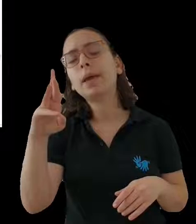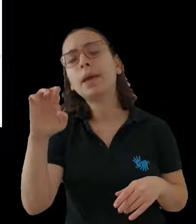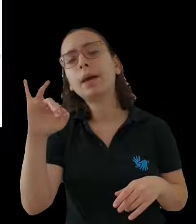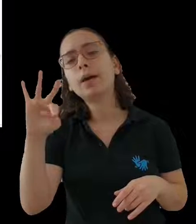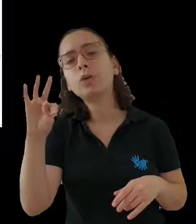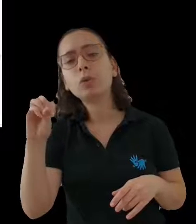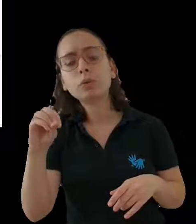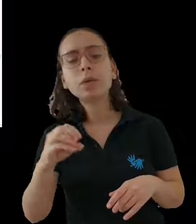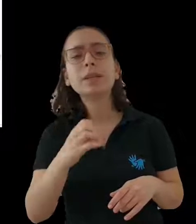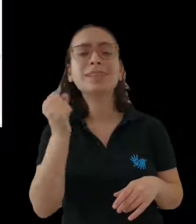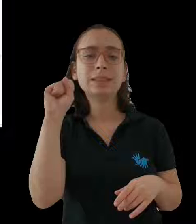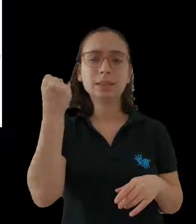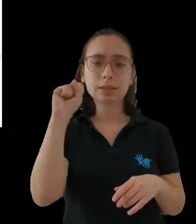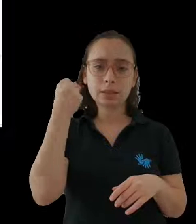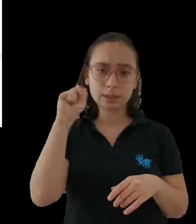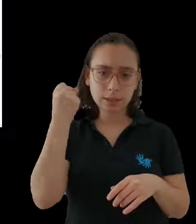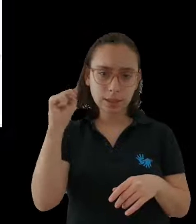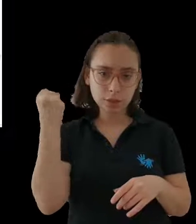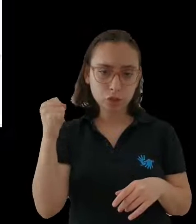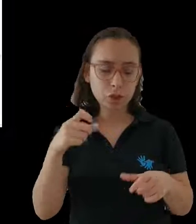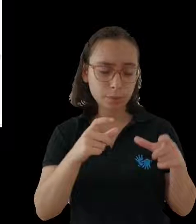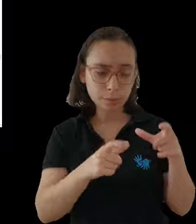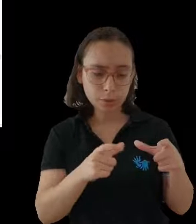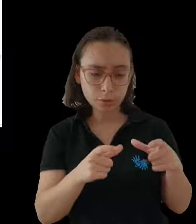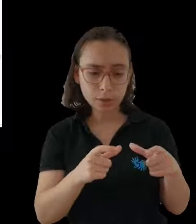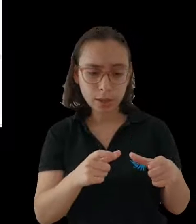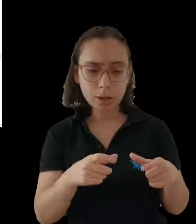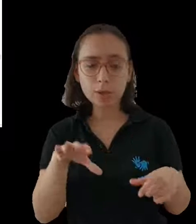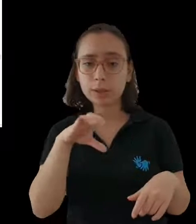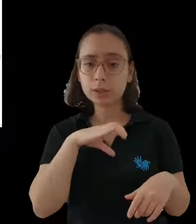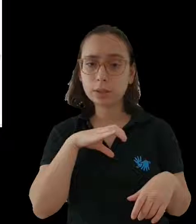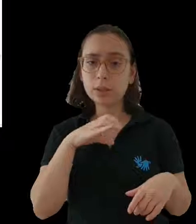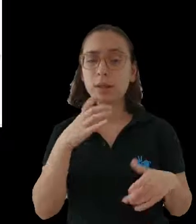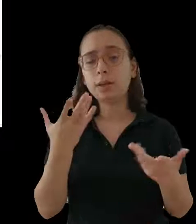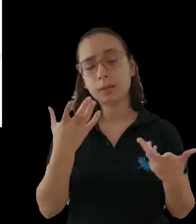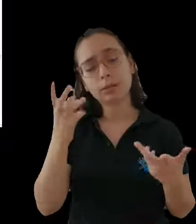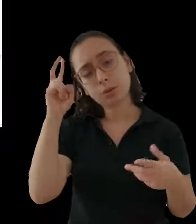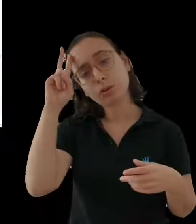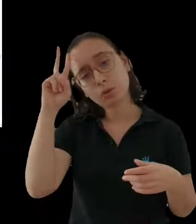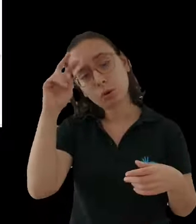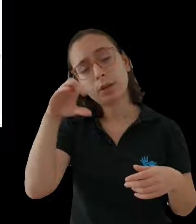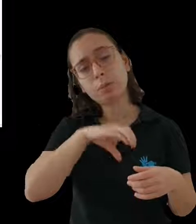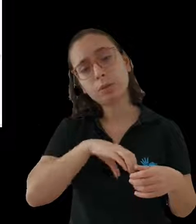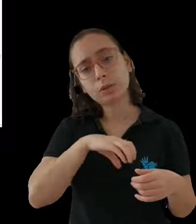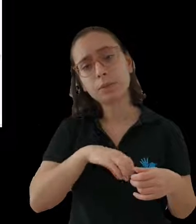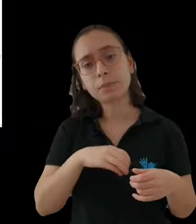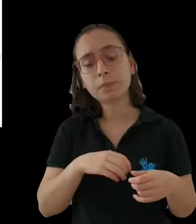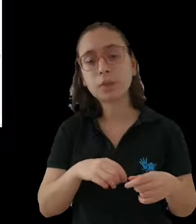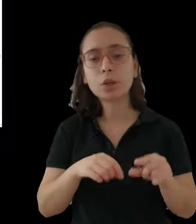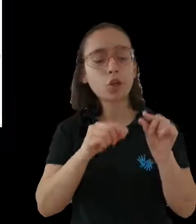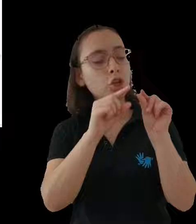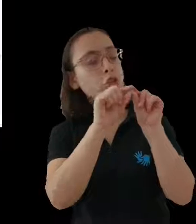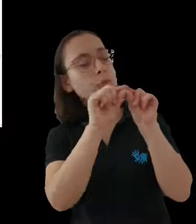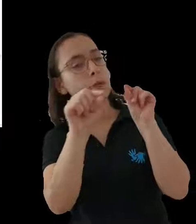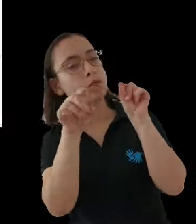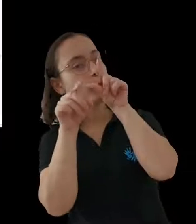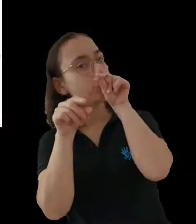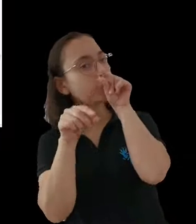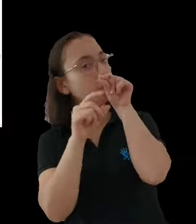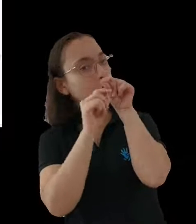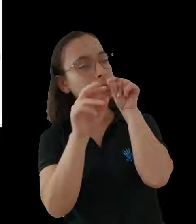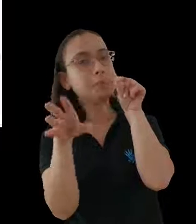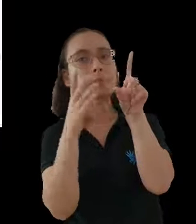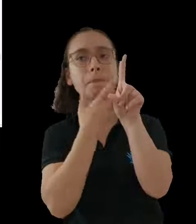Então vocês depois procurem, que o Silvio Romero tem muito conteúdo maravilhoso. E o